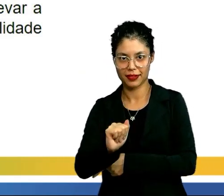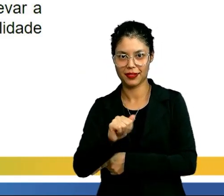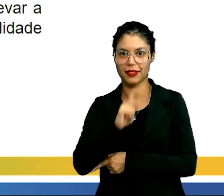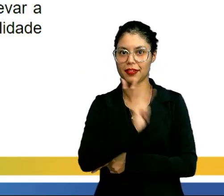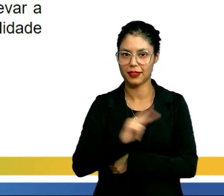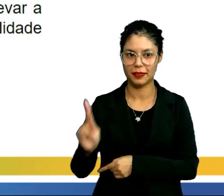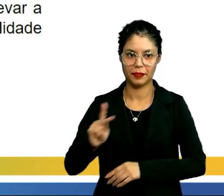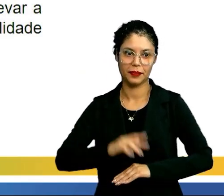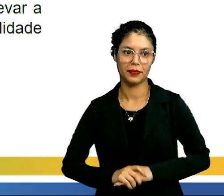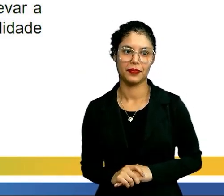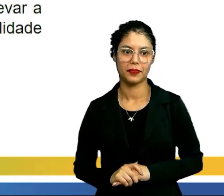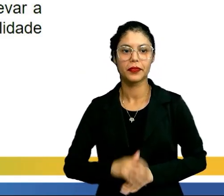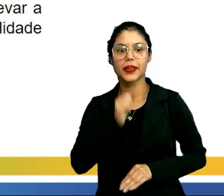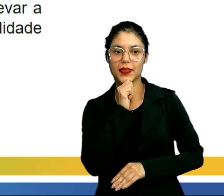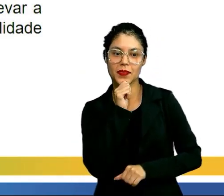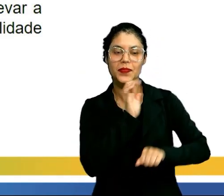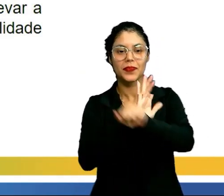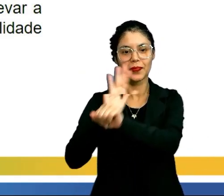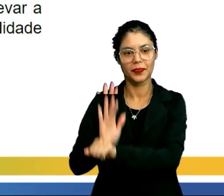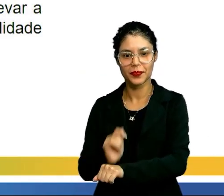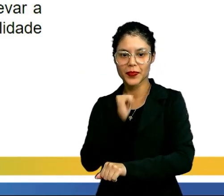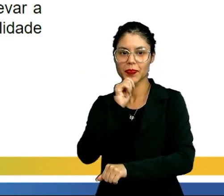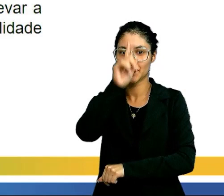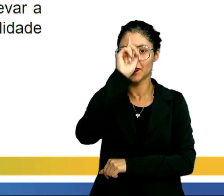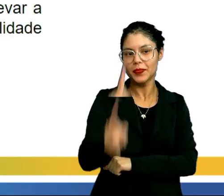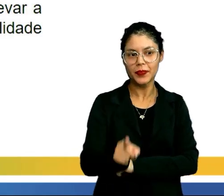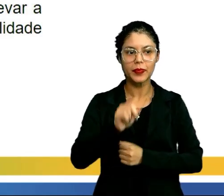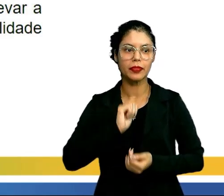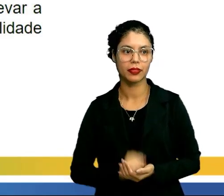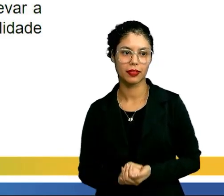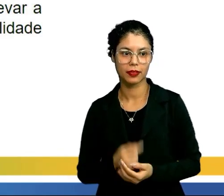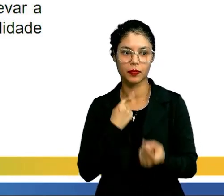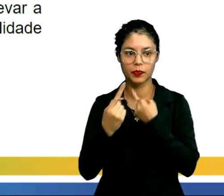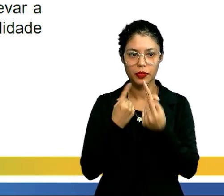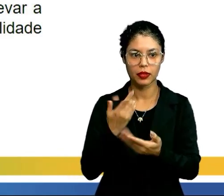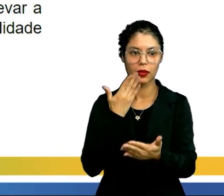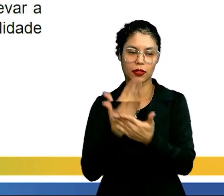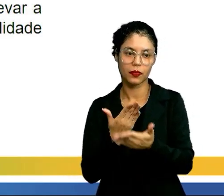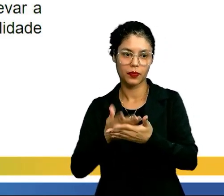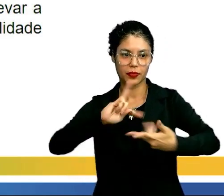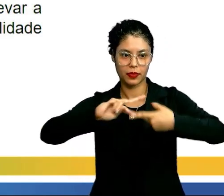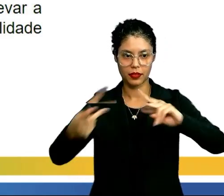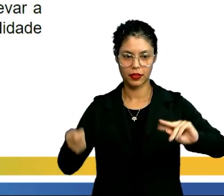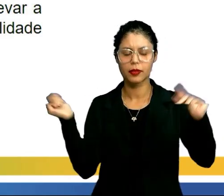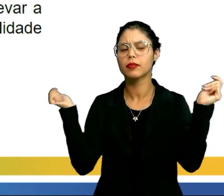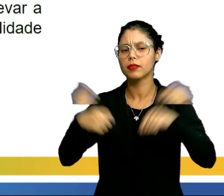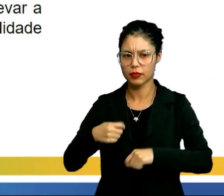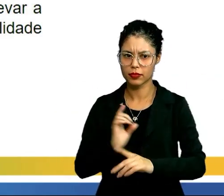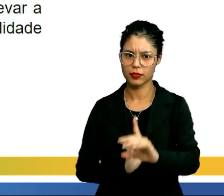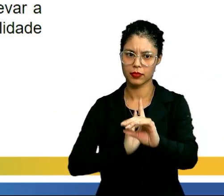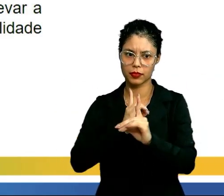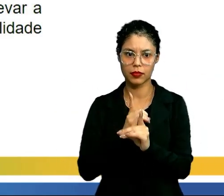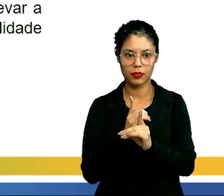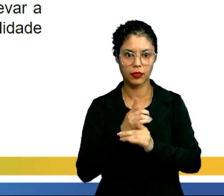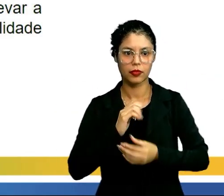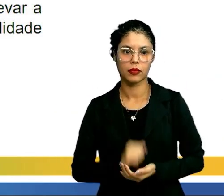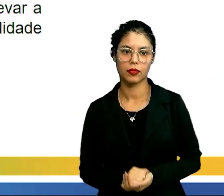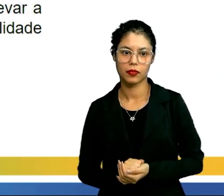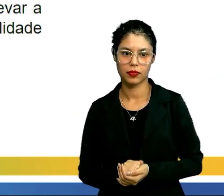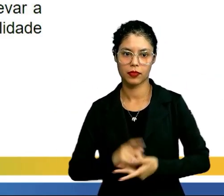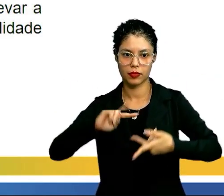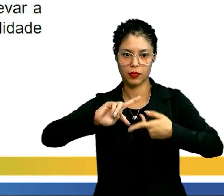Do inglês. Além de ajudar a diagnosticar desordens de discurso, o estudo do gene vai possibilitar